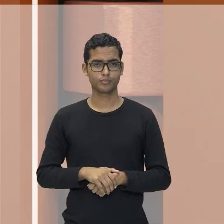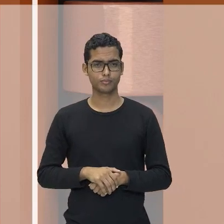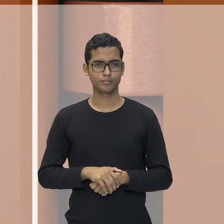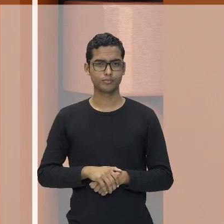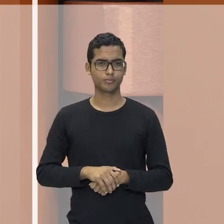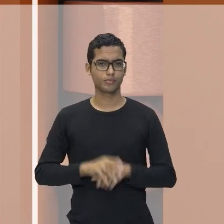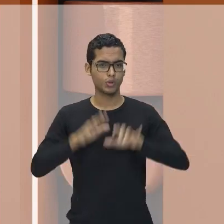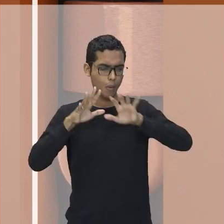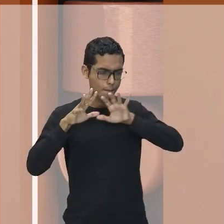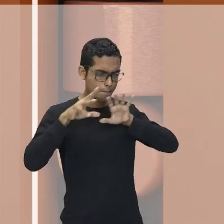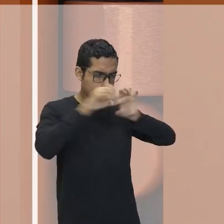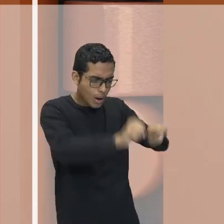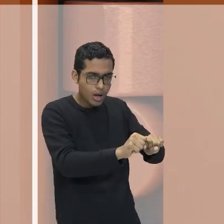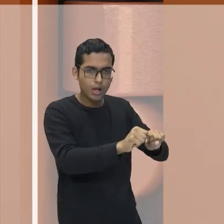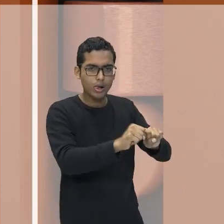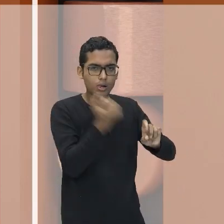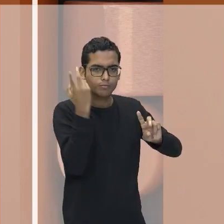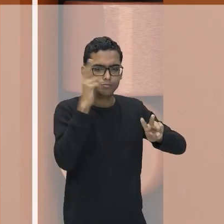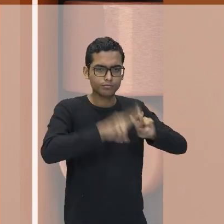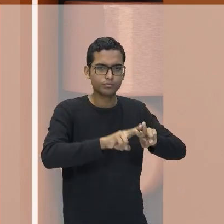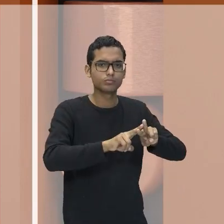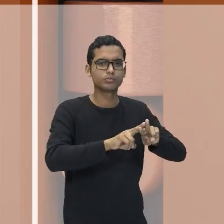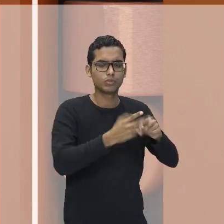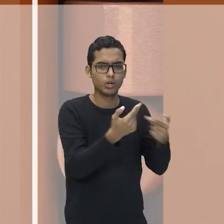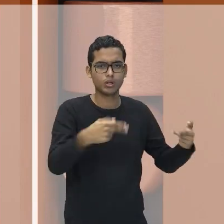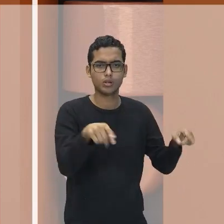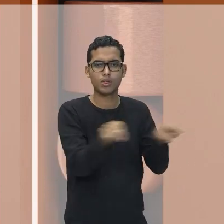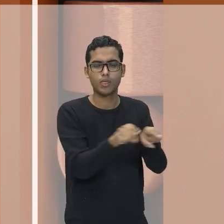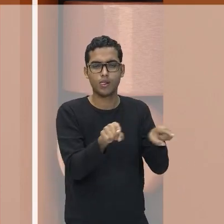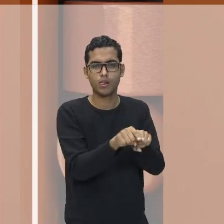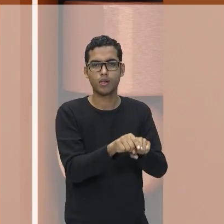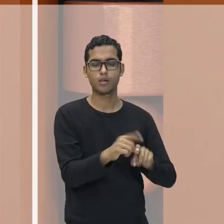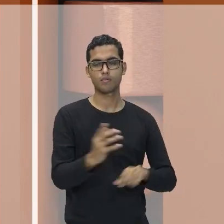e enriquecer ainda mais o império, ao mesmo tempo que